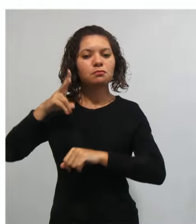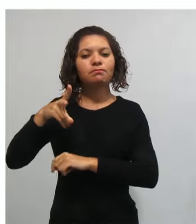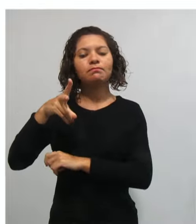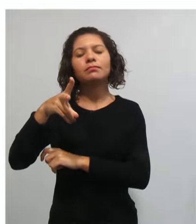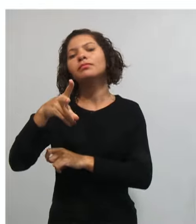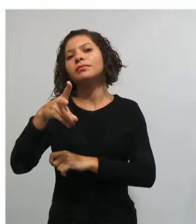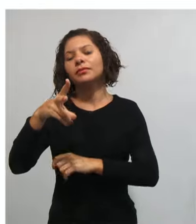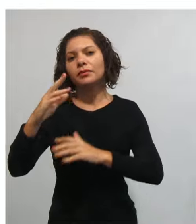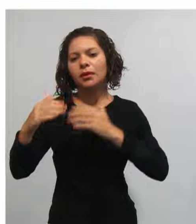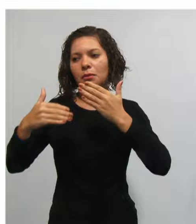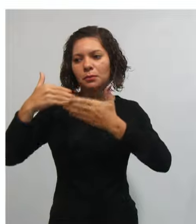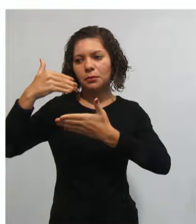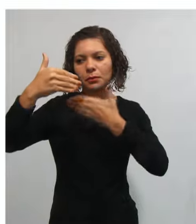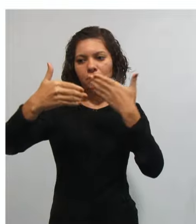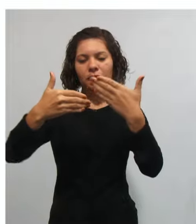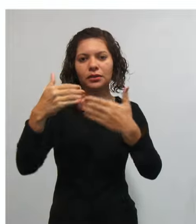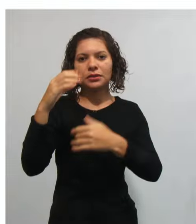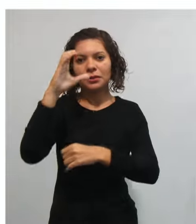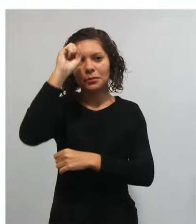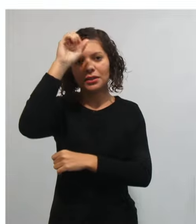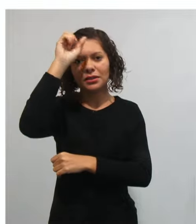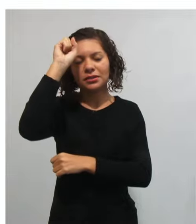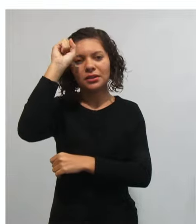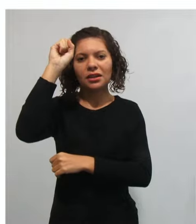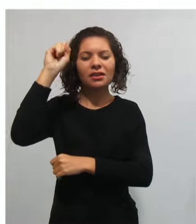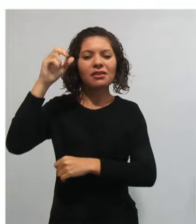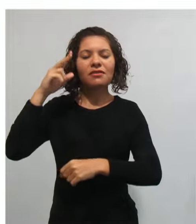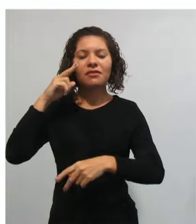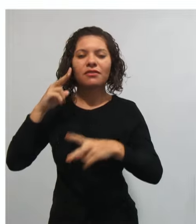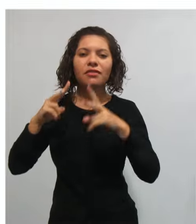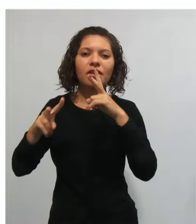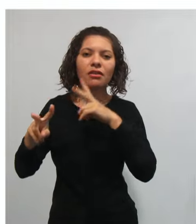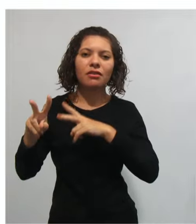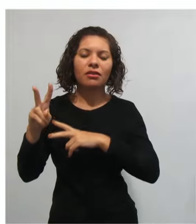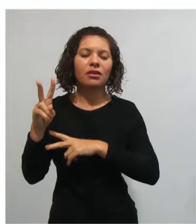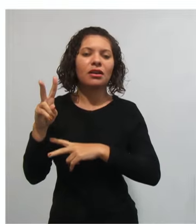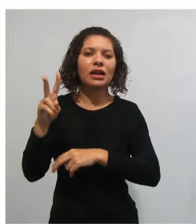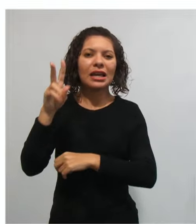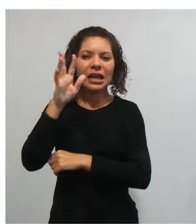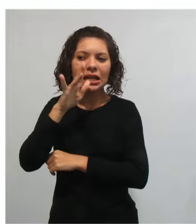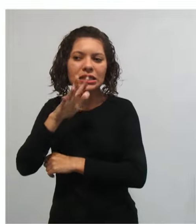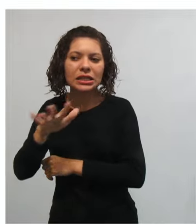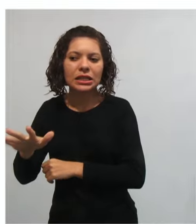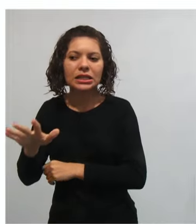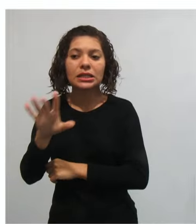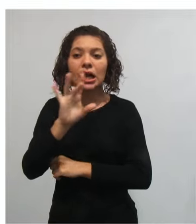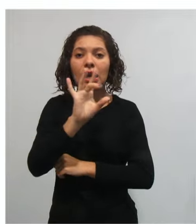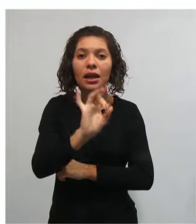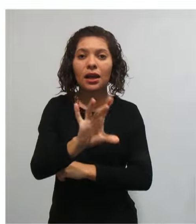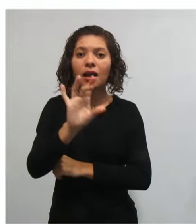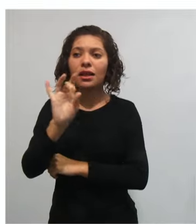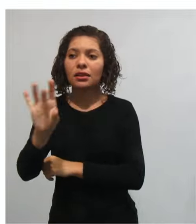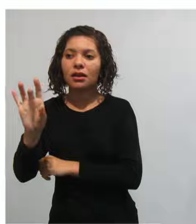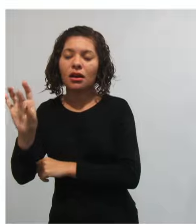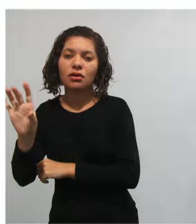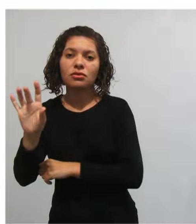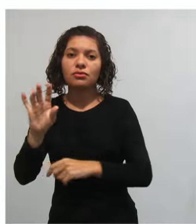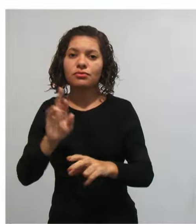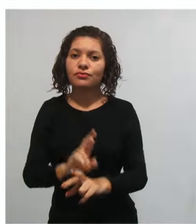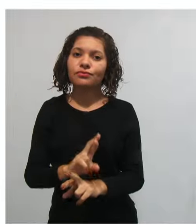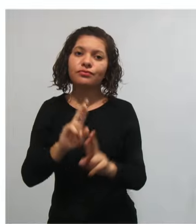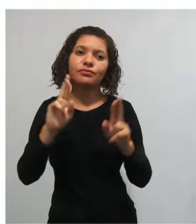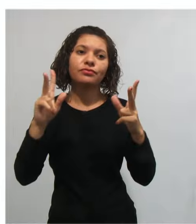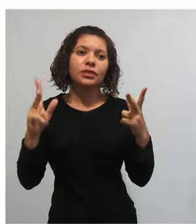dar continuidade aos processos de aprendizagem das Crianças Considerando que as crianças são singulares elas têm